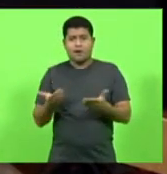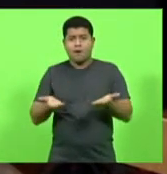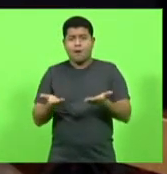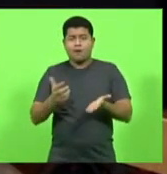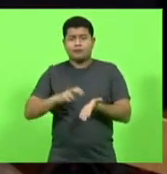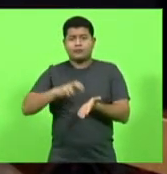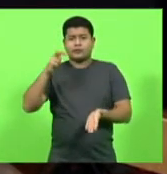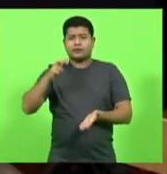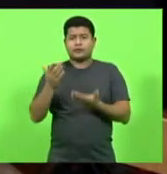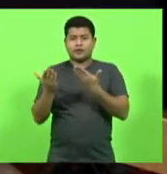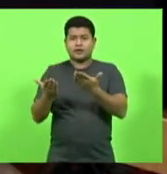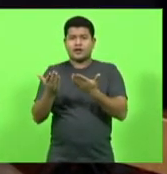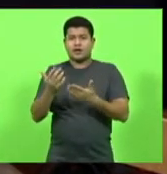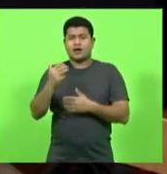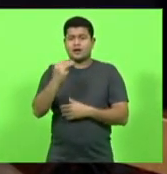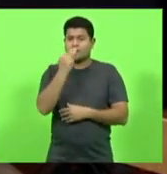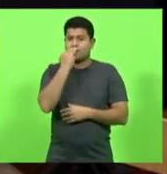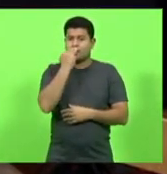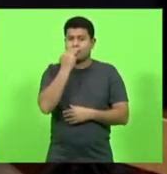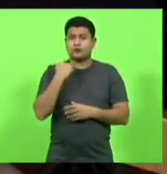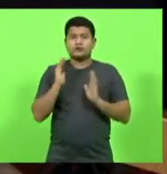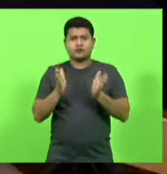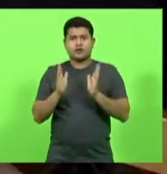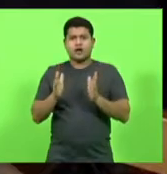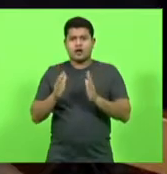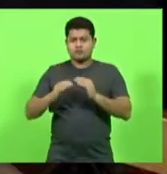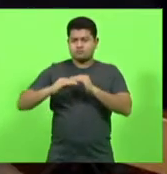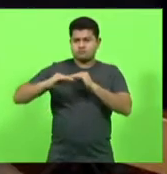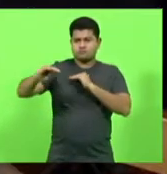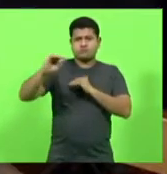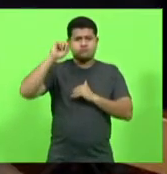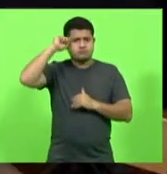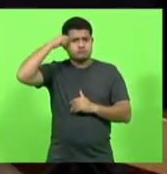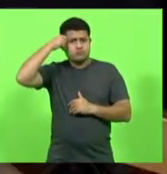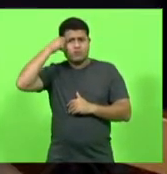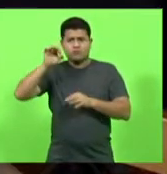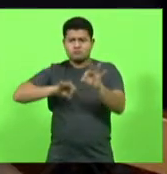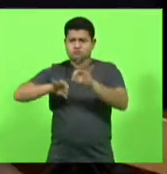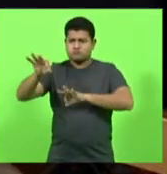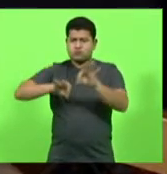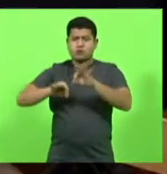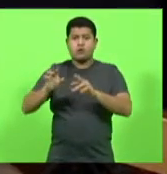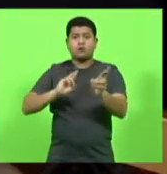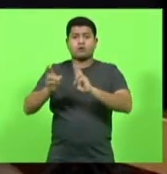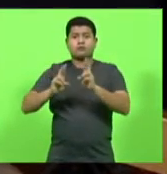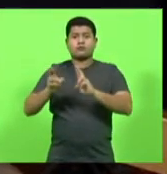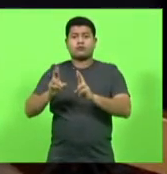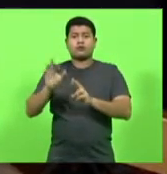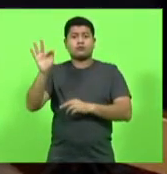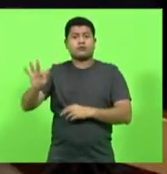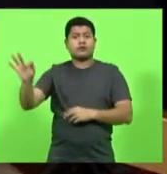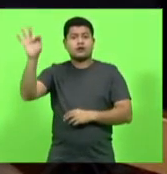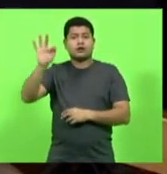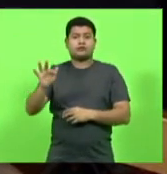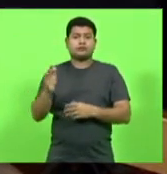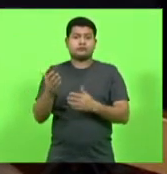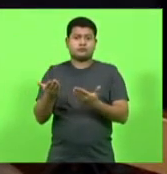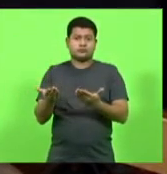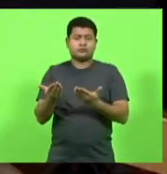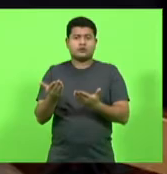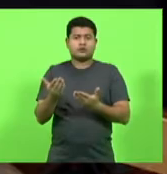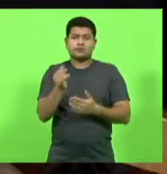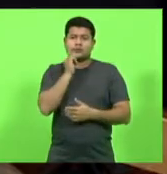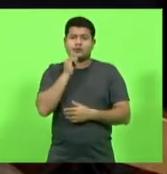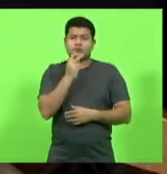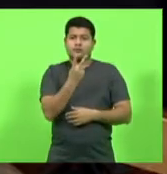Moacir Sopelsa, já pavimentou rodovias estaduais em outro momento. A 282 foi uma parte